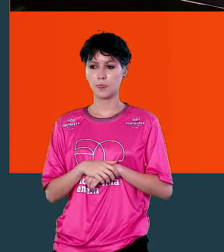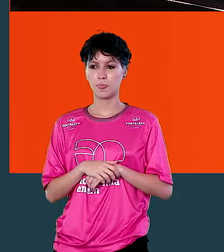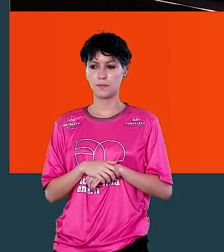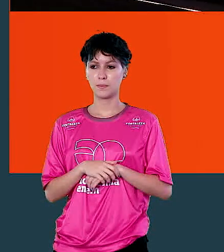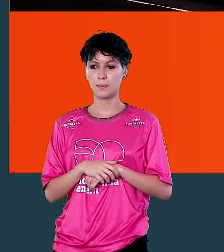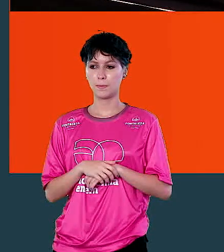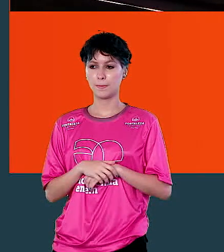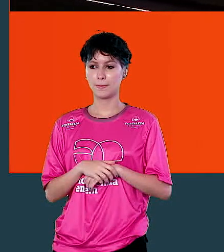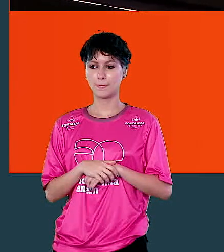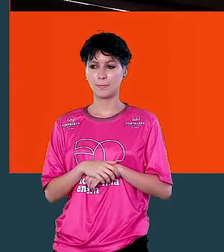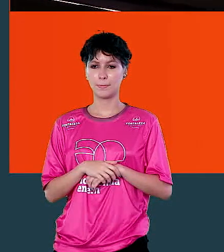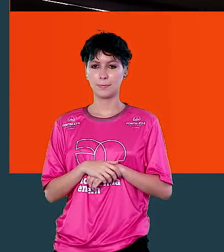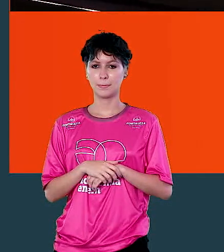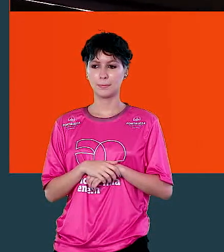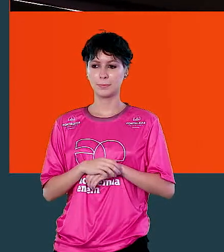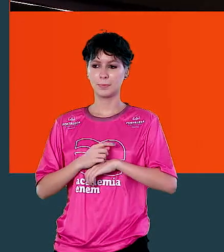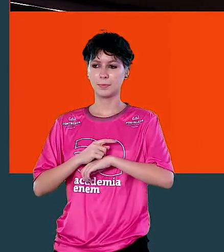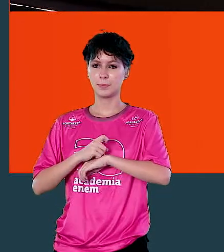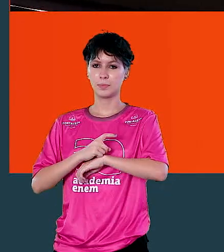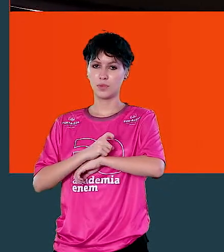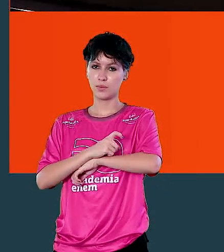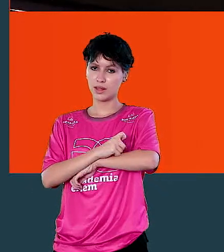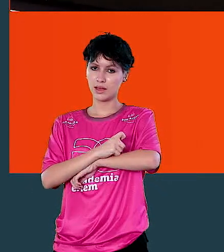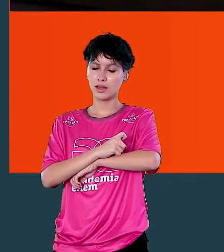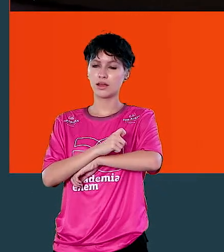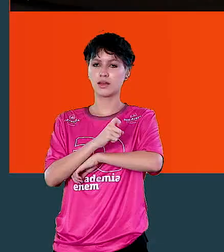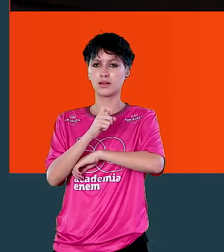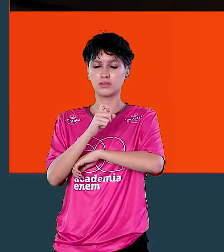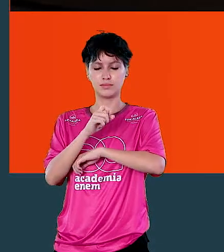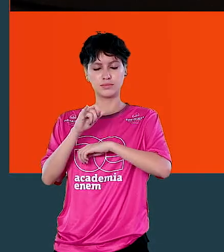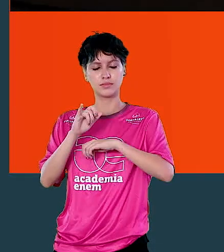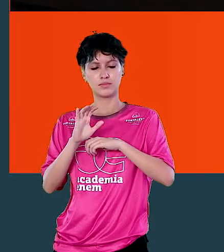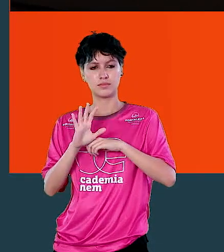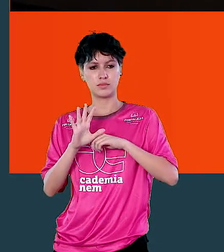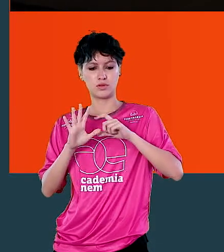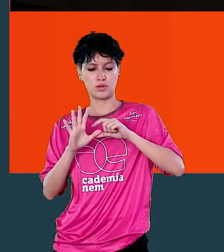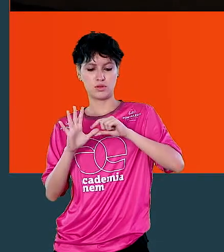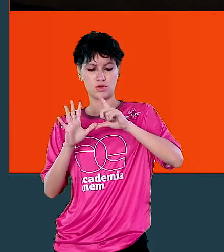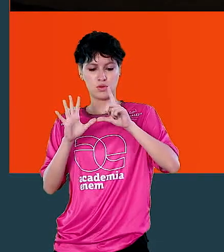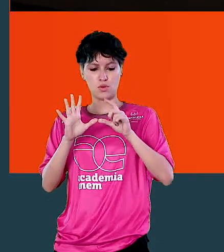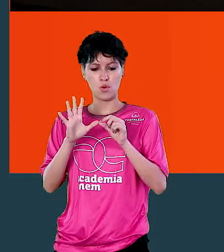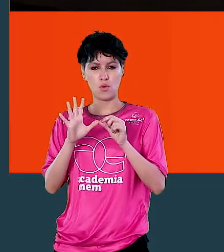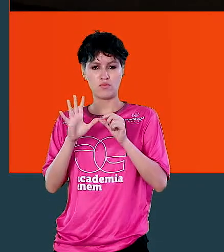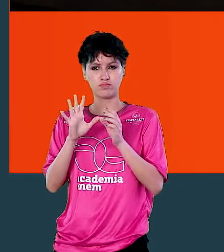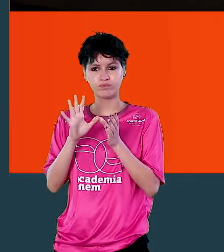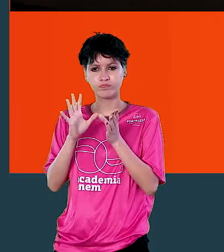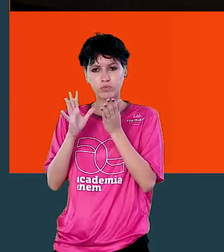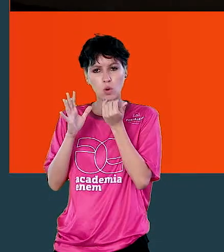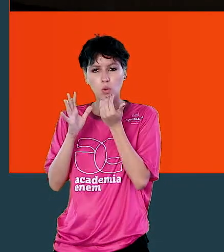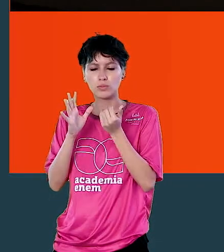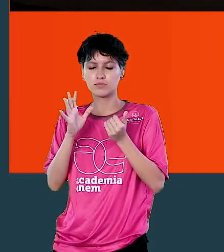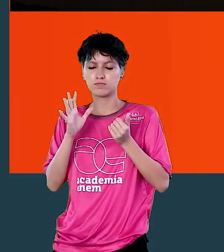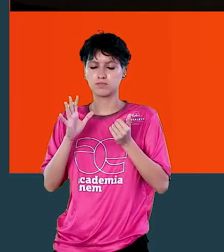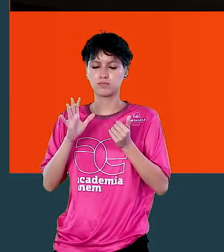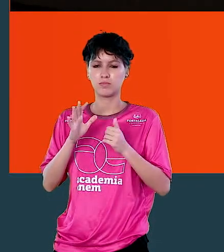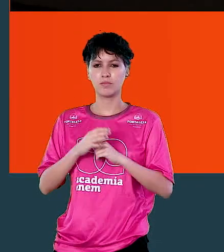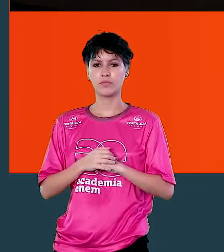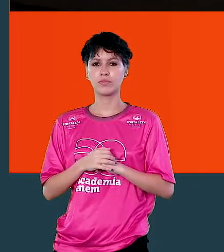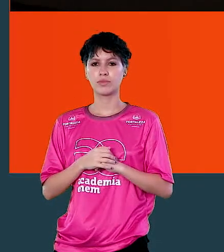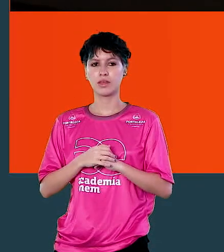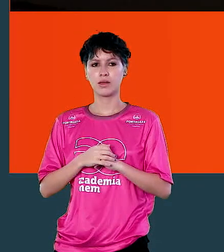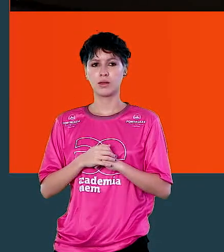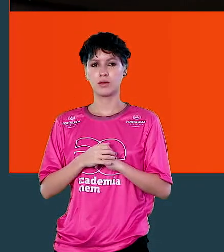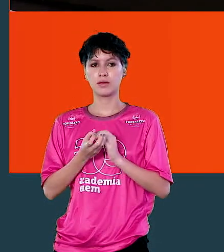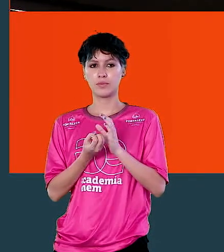Uma lagarta, ao comer as folhas do milho, induz no vegetal a produção de óleos